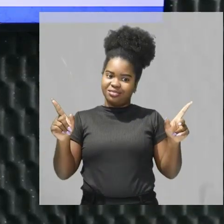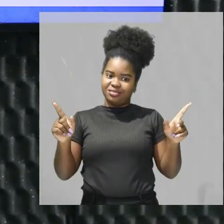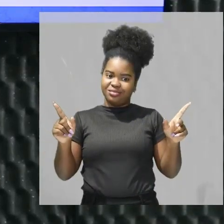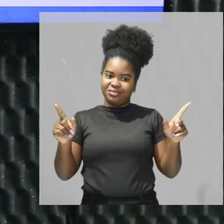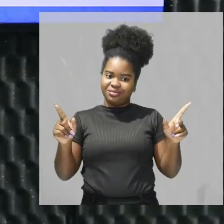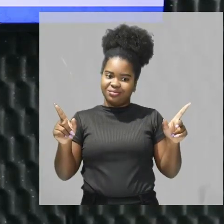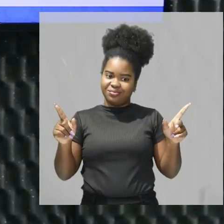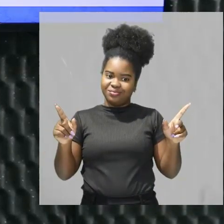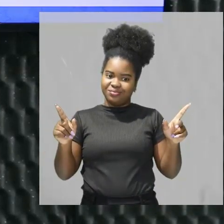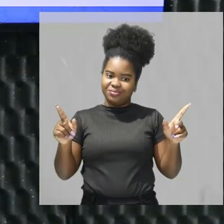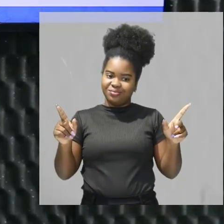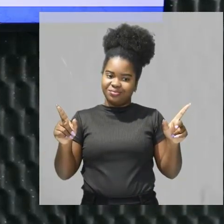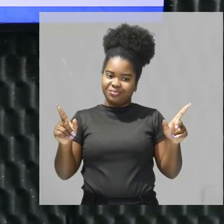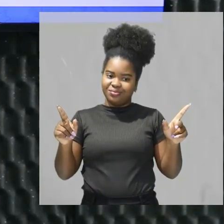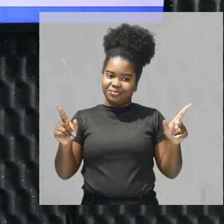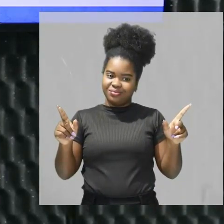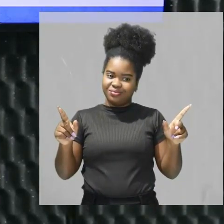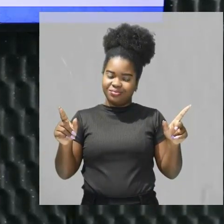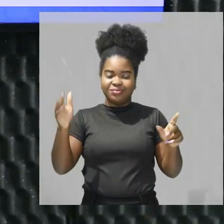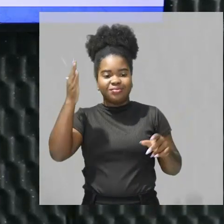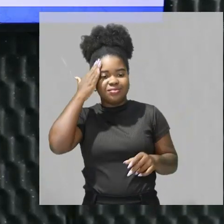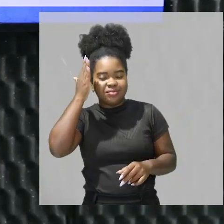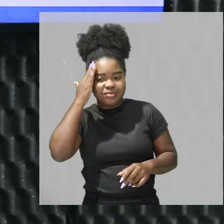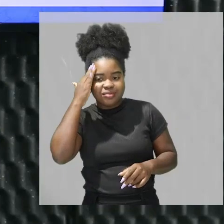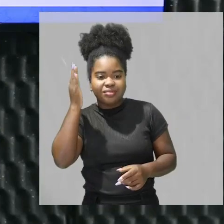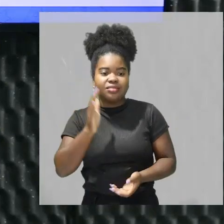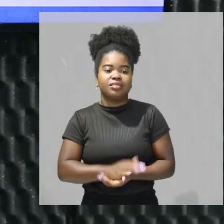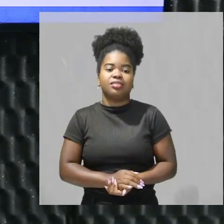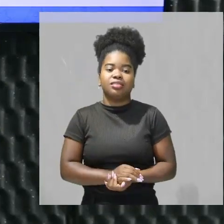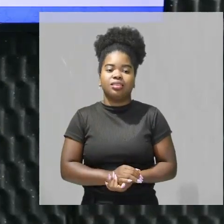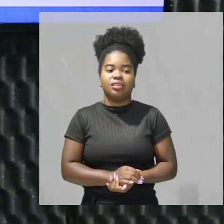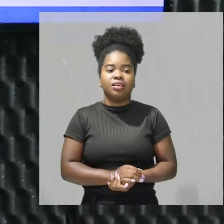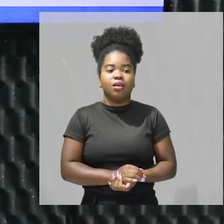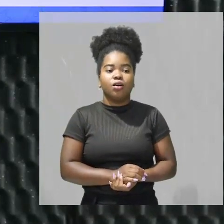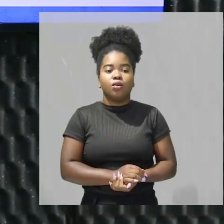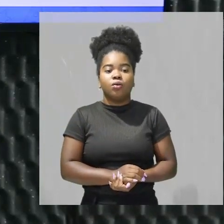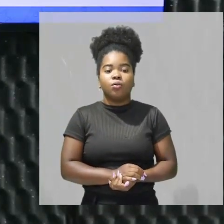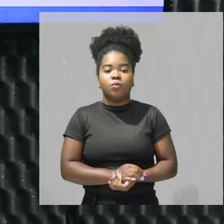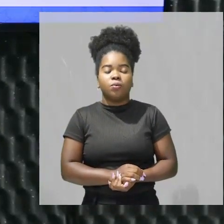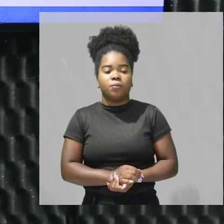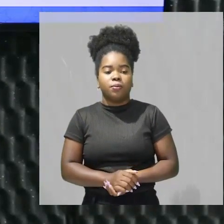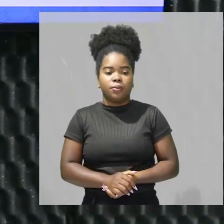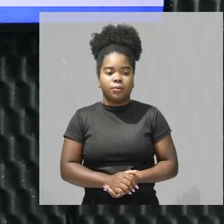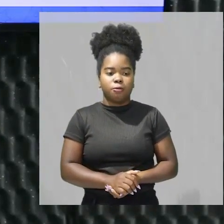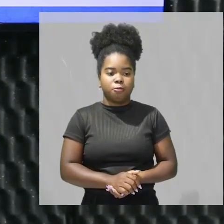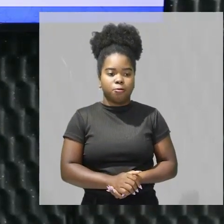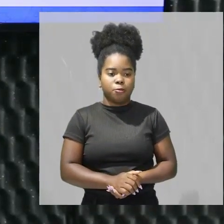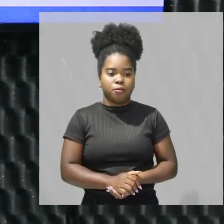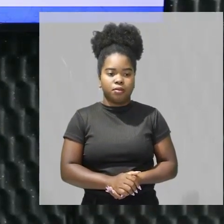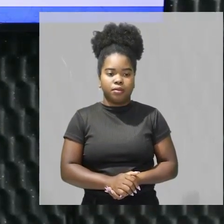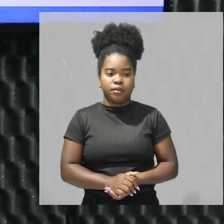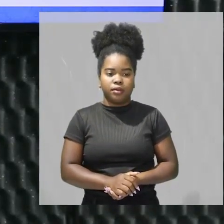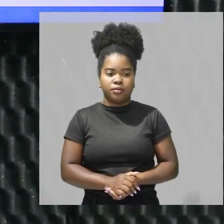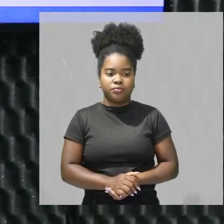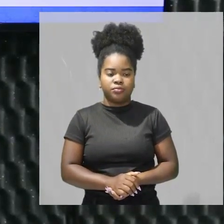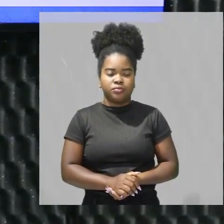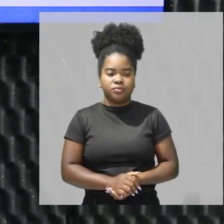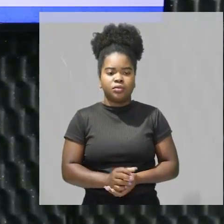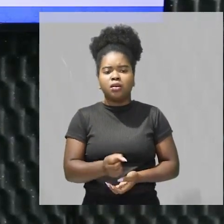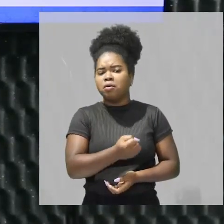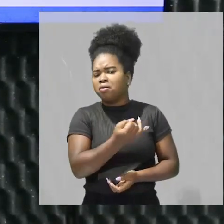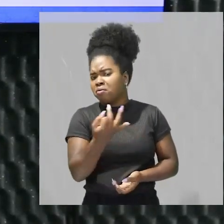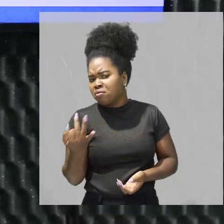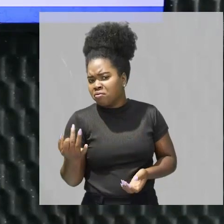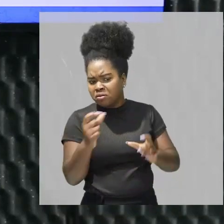sua redação. Você irá dar um nome para a sua redação, um título para a sua redação. E quantas linhas deve